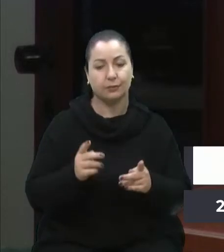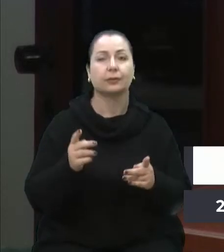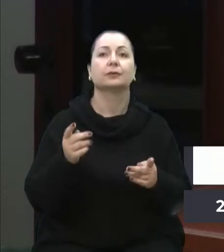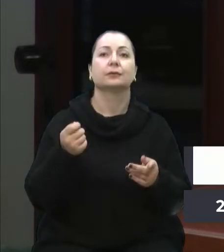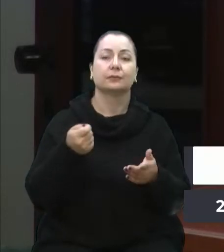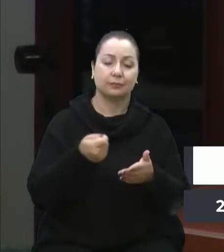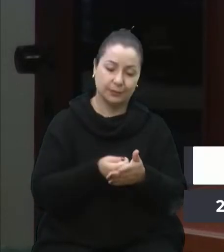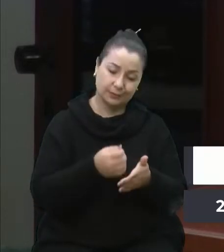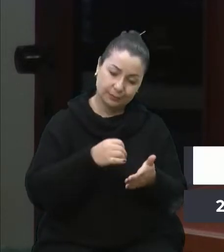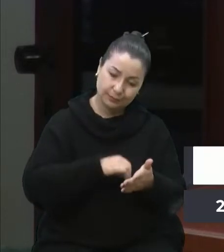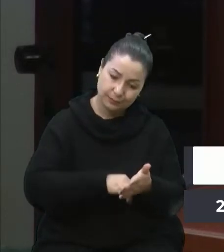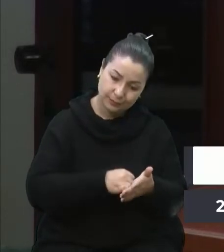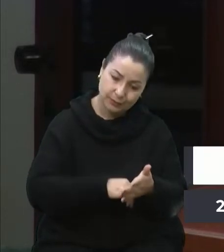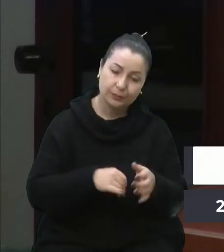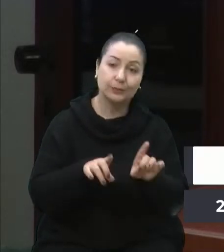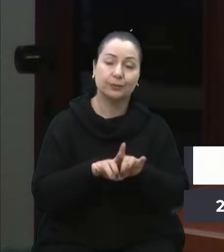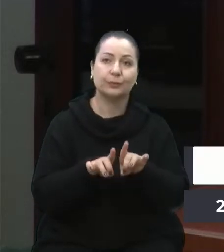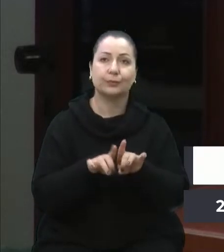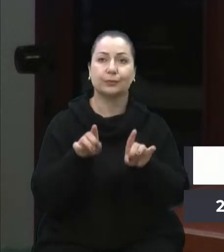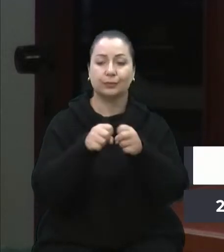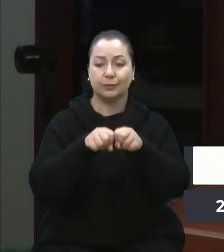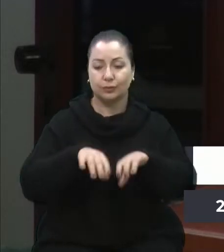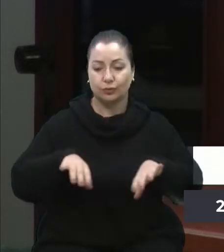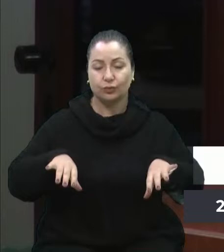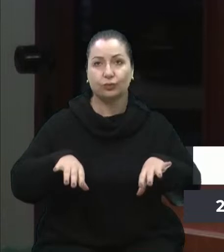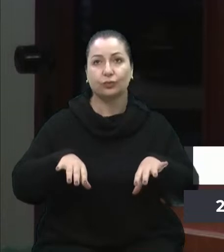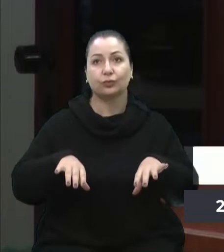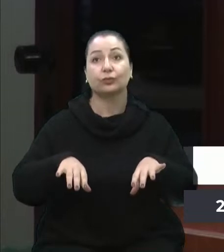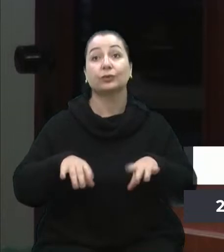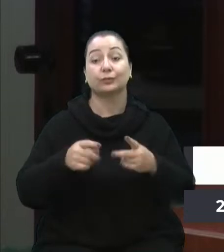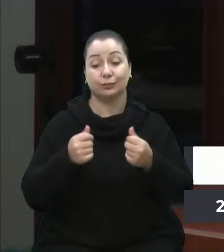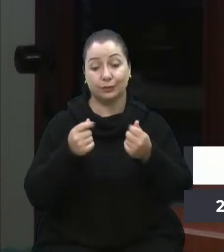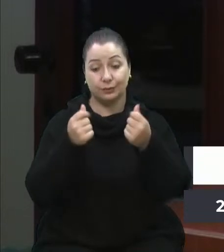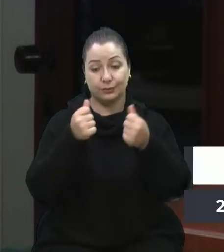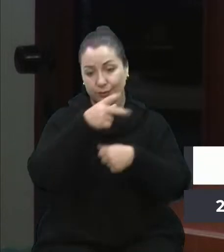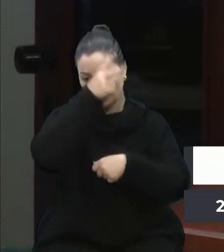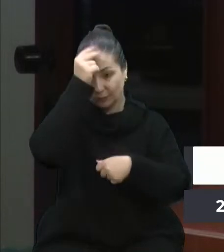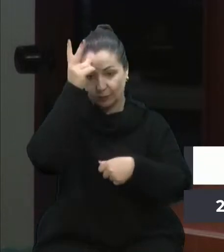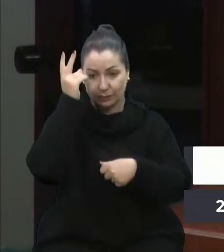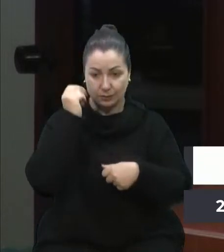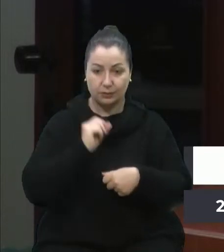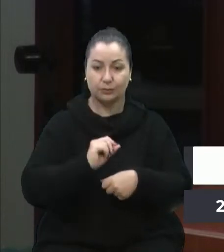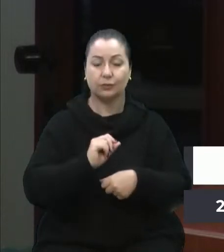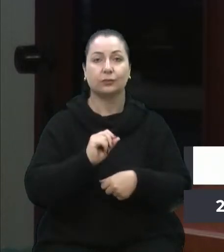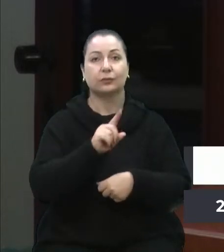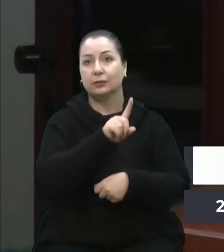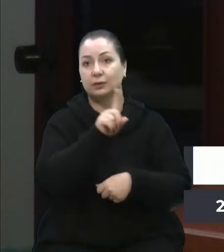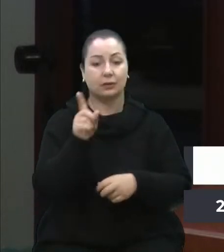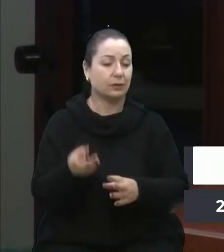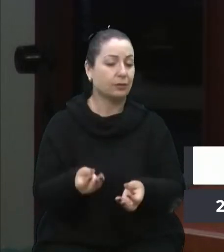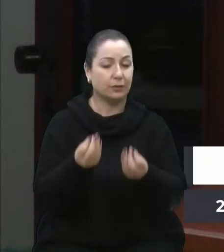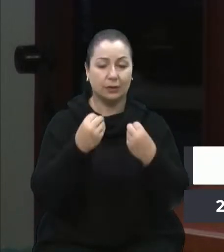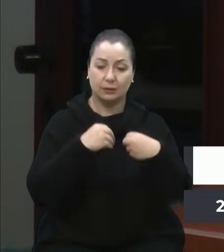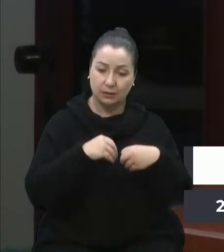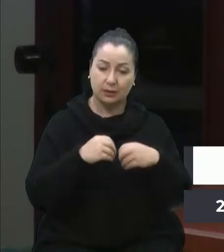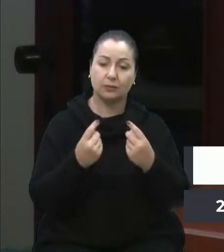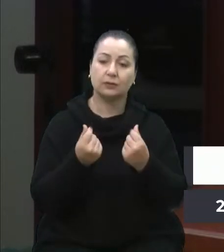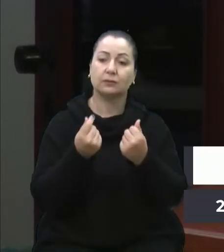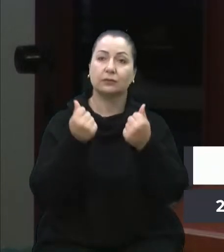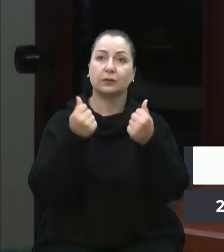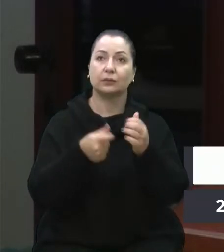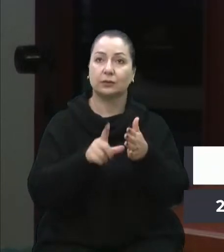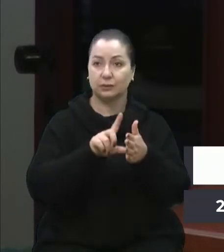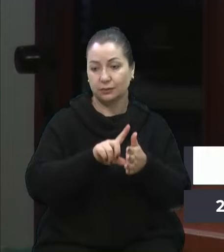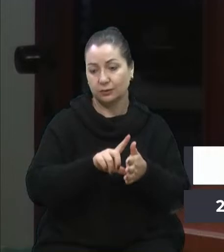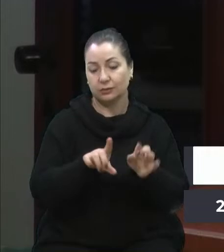e acarreta prejuízo financeiro para o município, que deixa de receber os valores antecipadamente e tem o